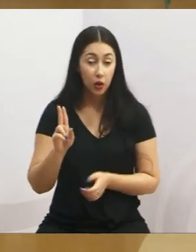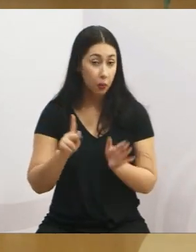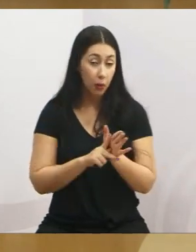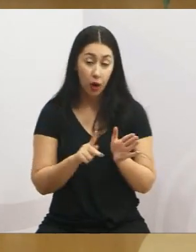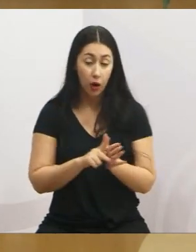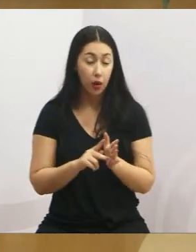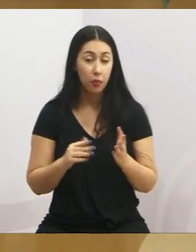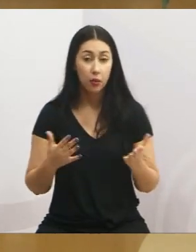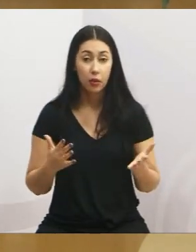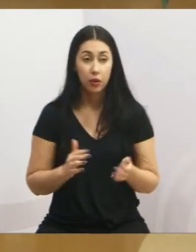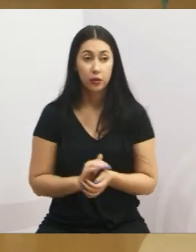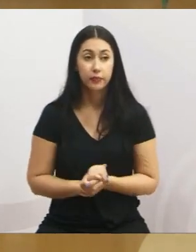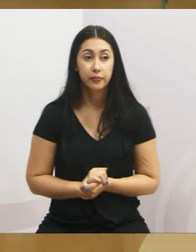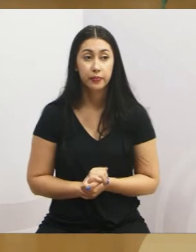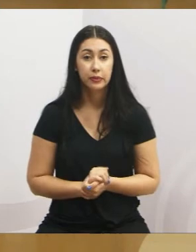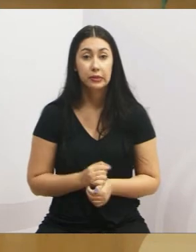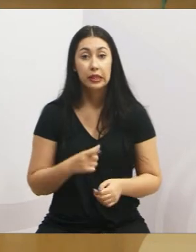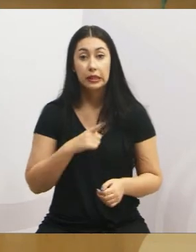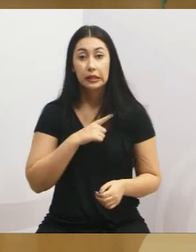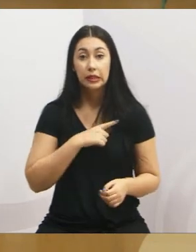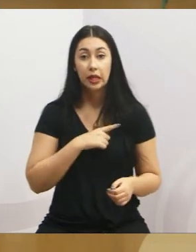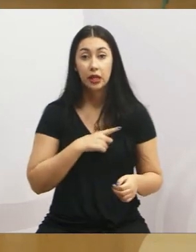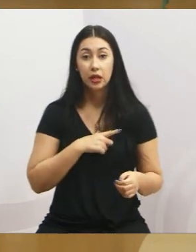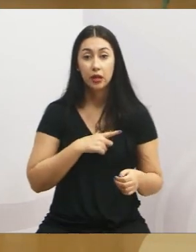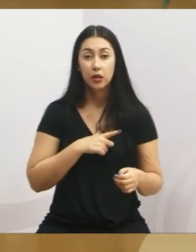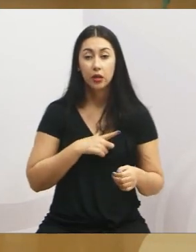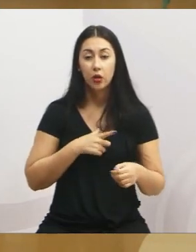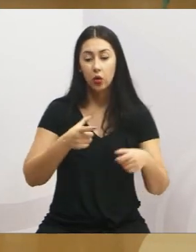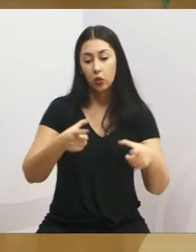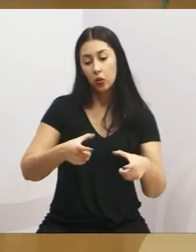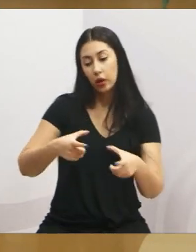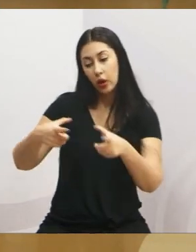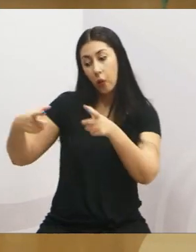obra. Existe um terreno ao lado que é de